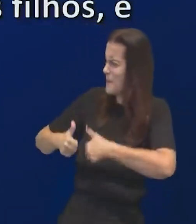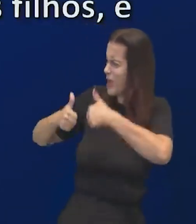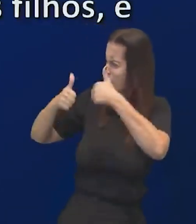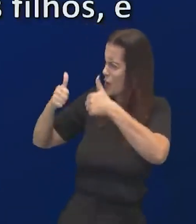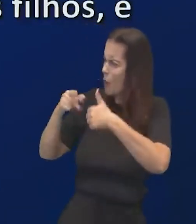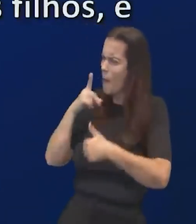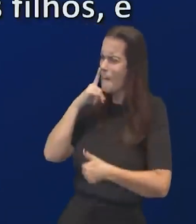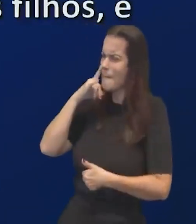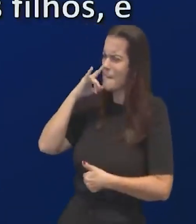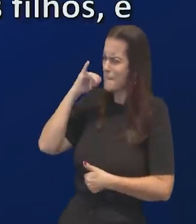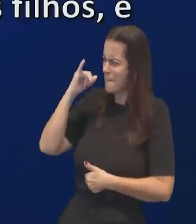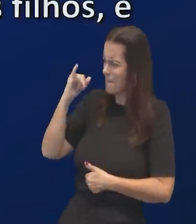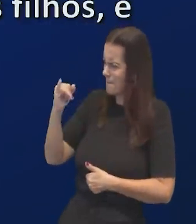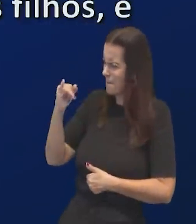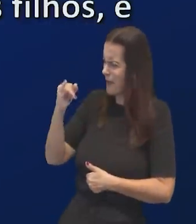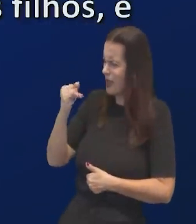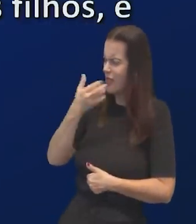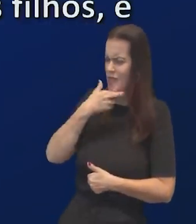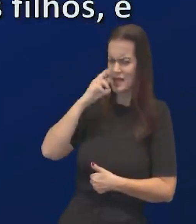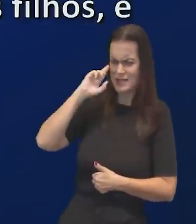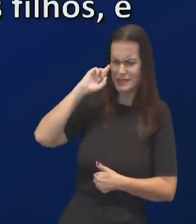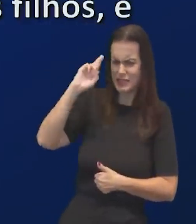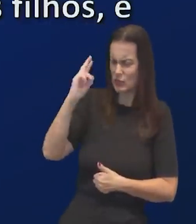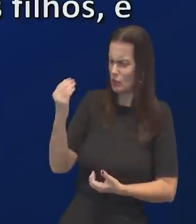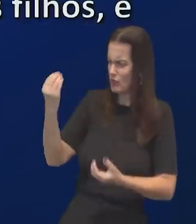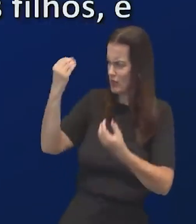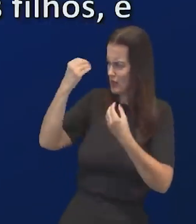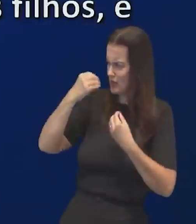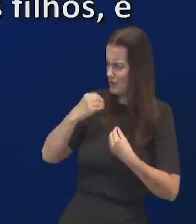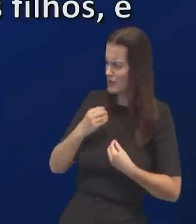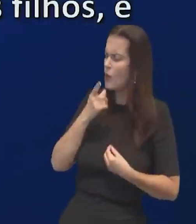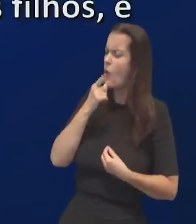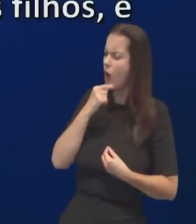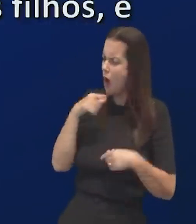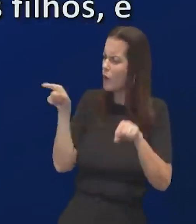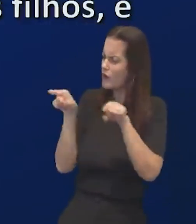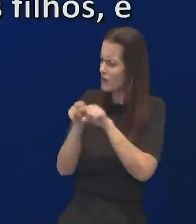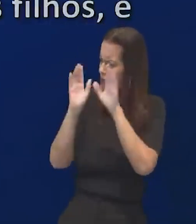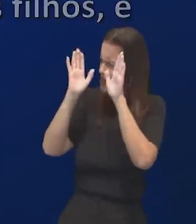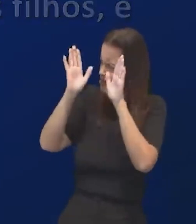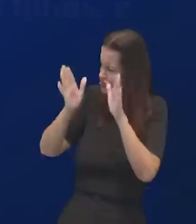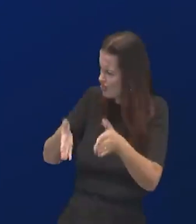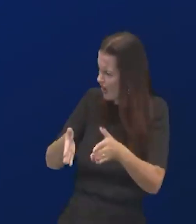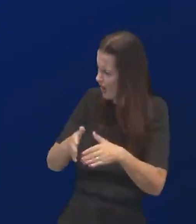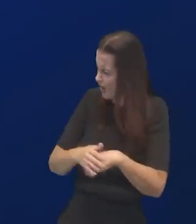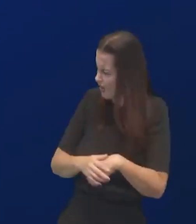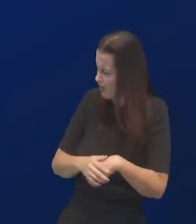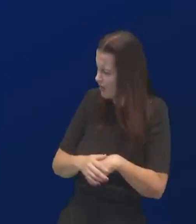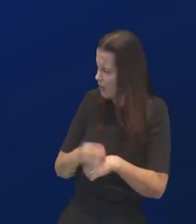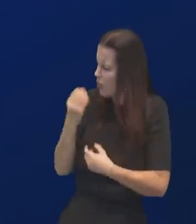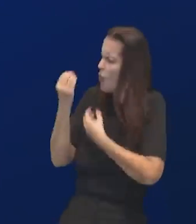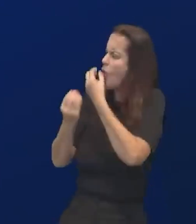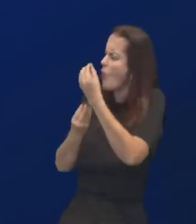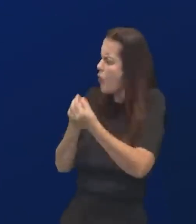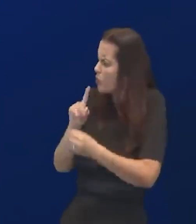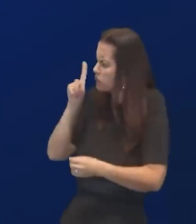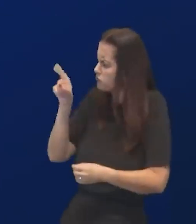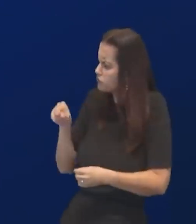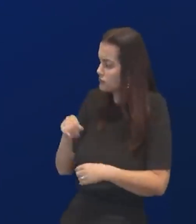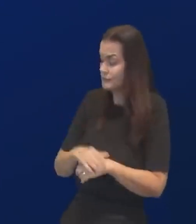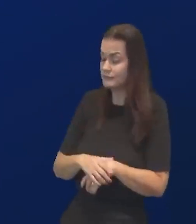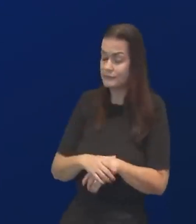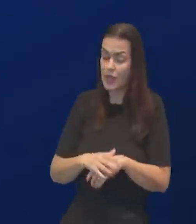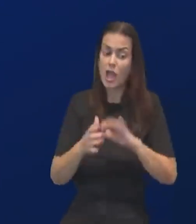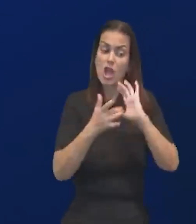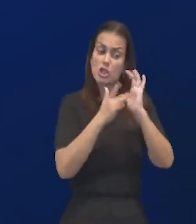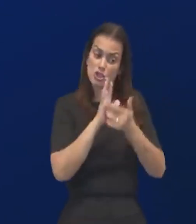nos deu o poço, do qual também ele mesmo bebeu, e os seus filhos e o seu gado? Replicou-lhe Jesus: todo o que